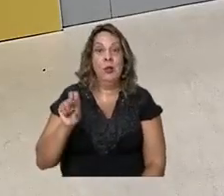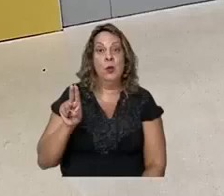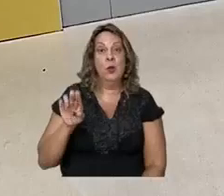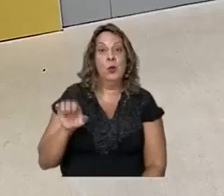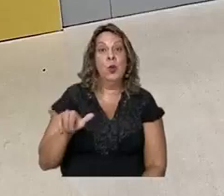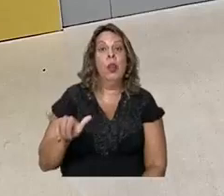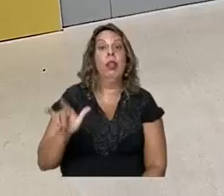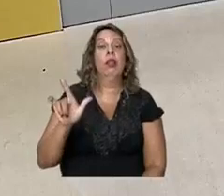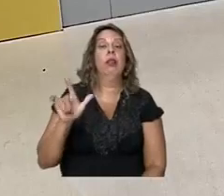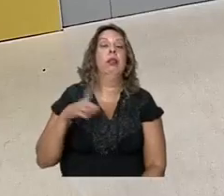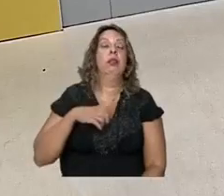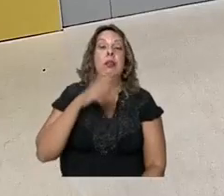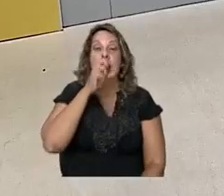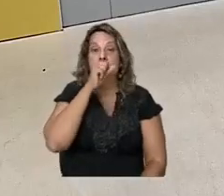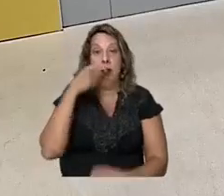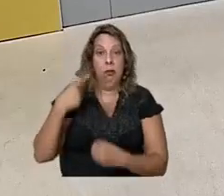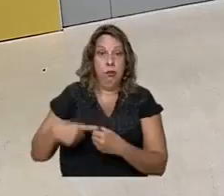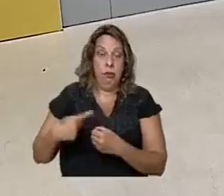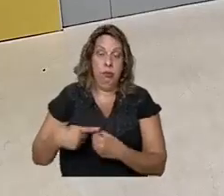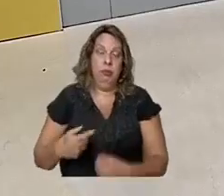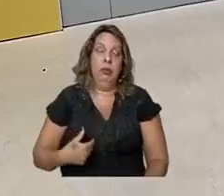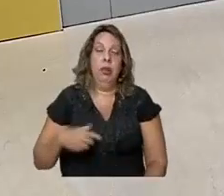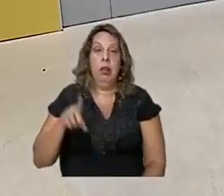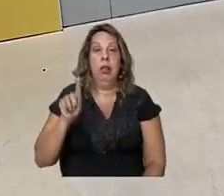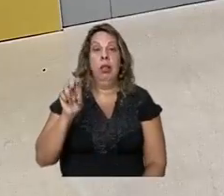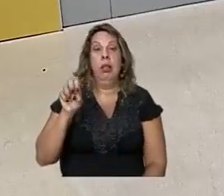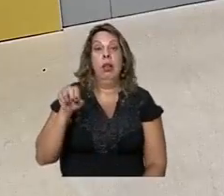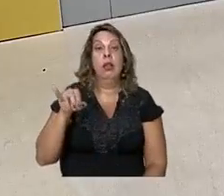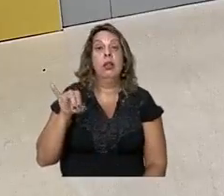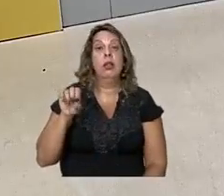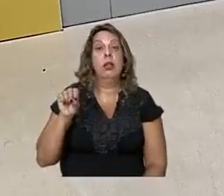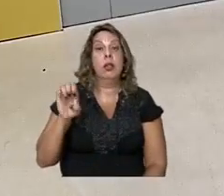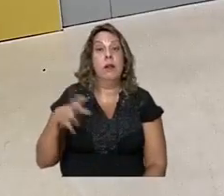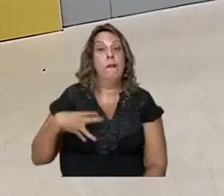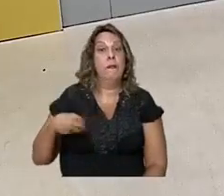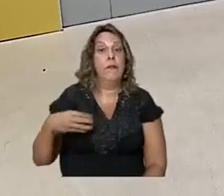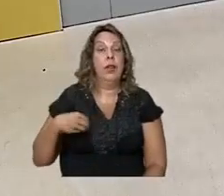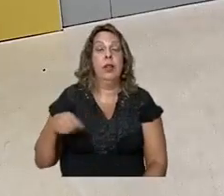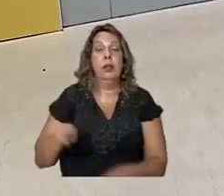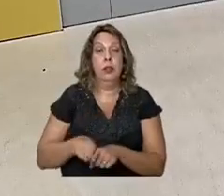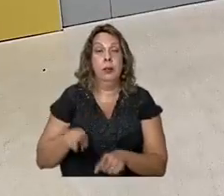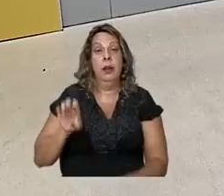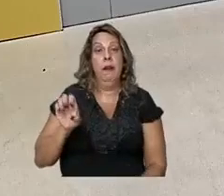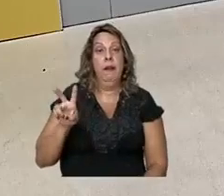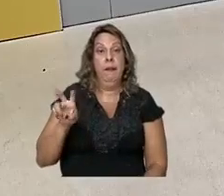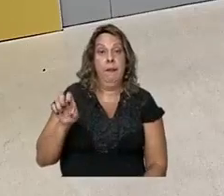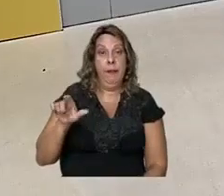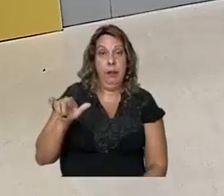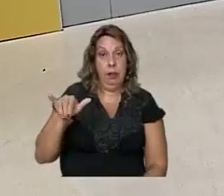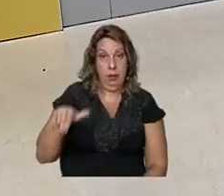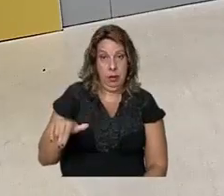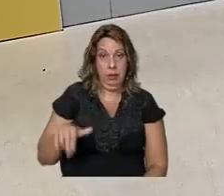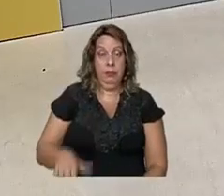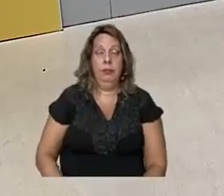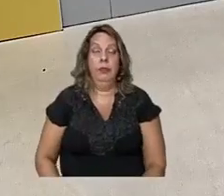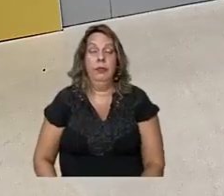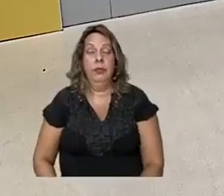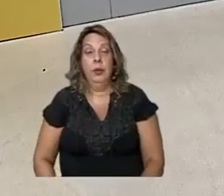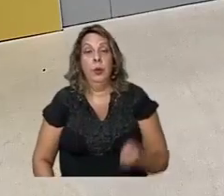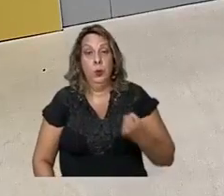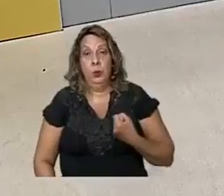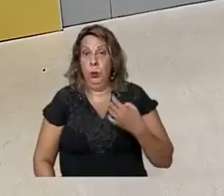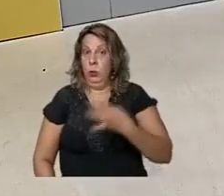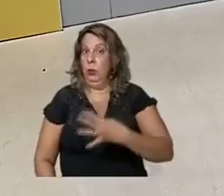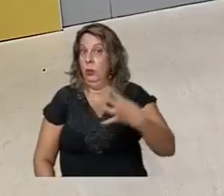Laranjeiras e a Denise. Beijos para vocês, beijos para a filha dela, a Evelyn. Número 44,